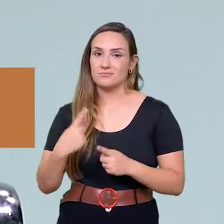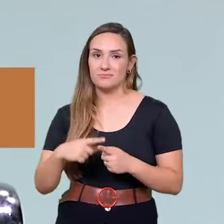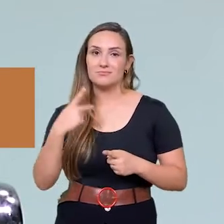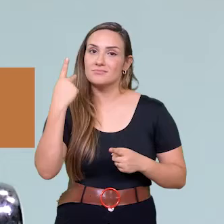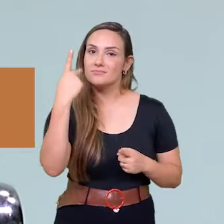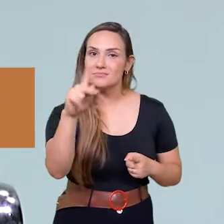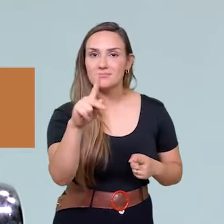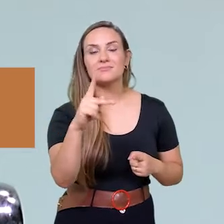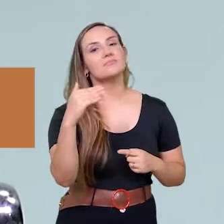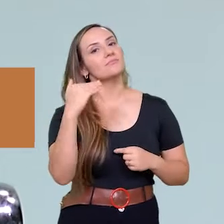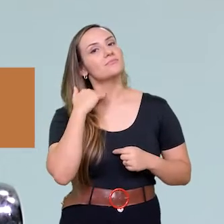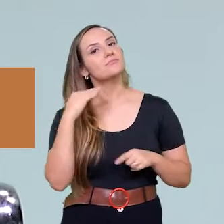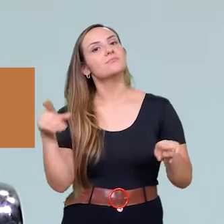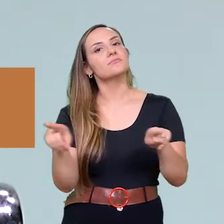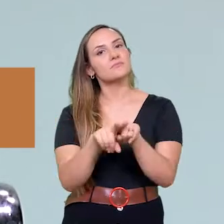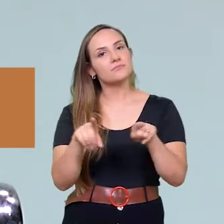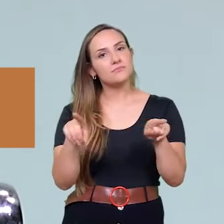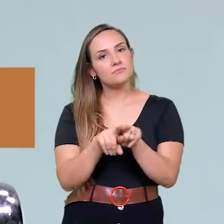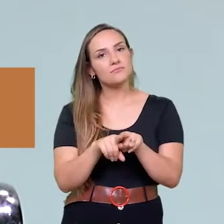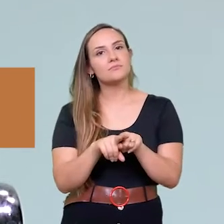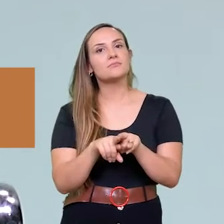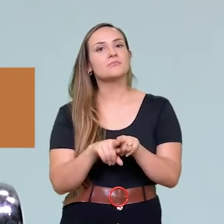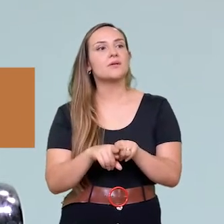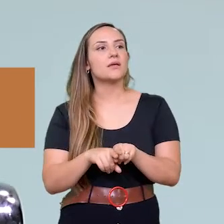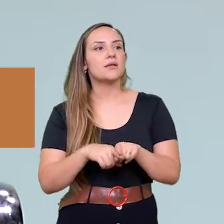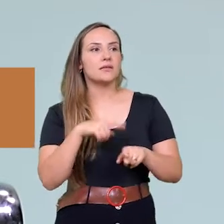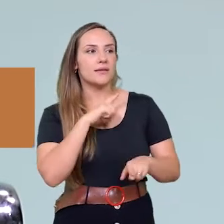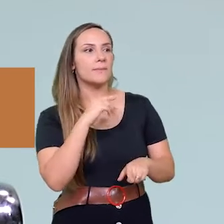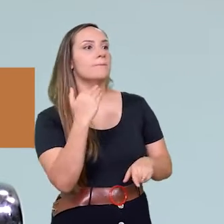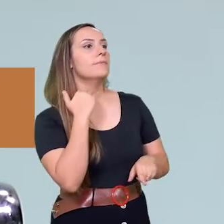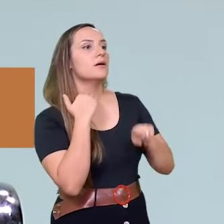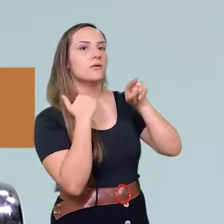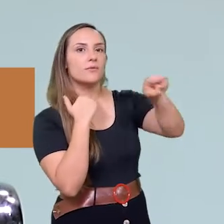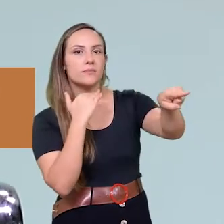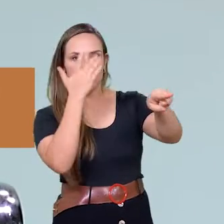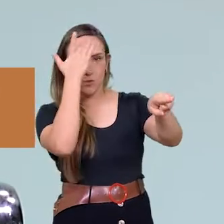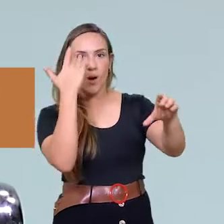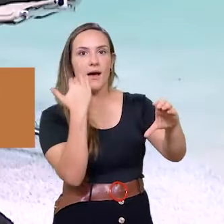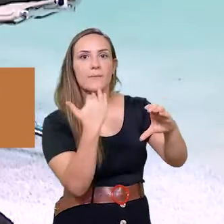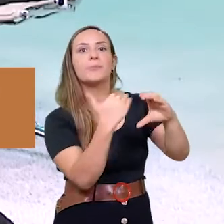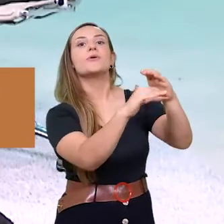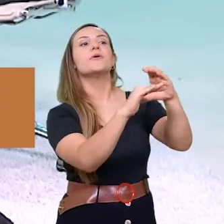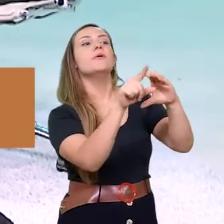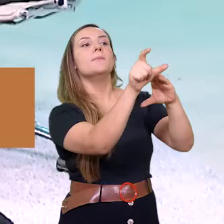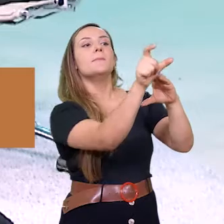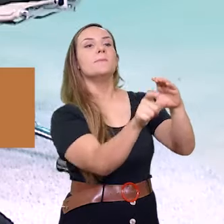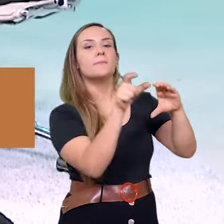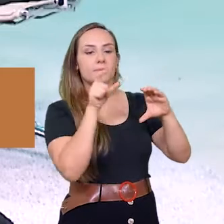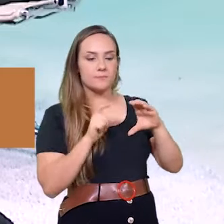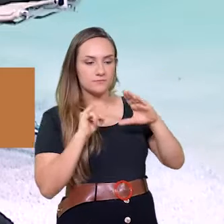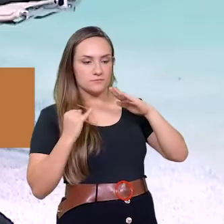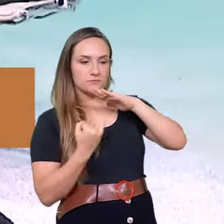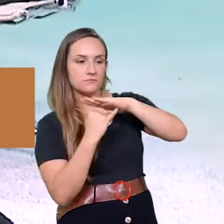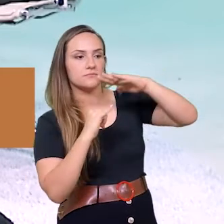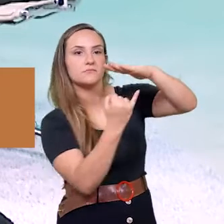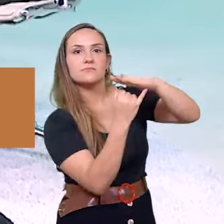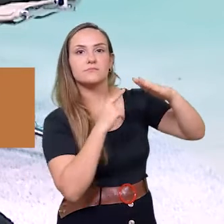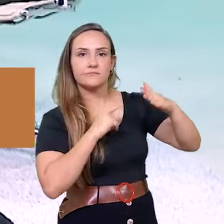banco seu, que emitiu, e tem o banco do recebedor. Então, essas